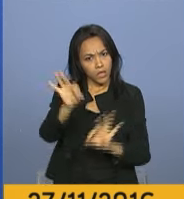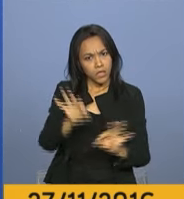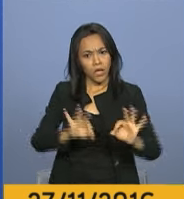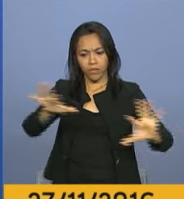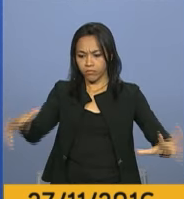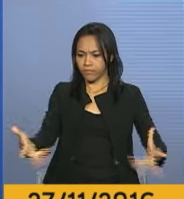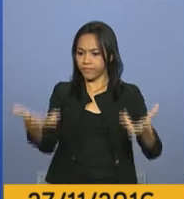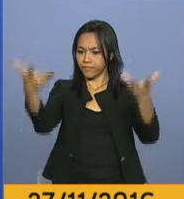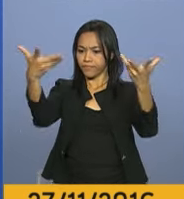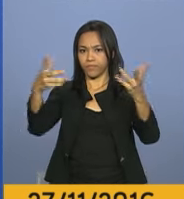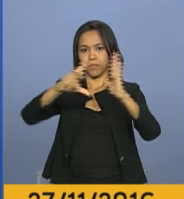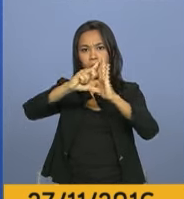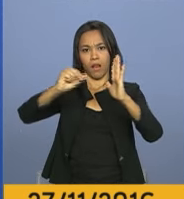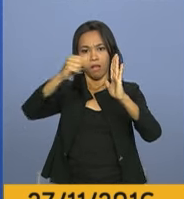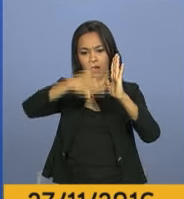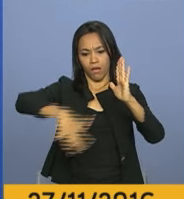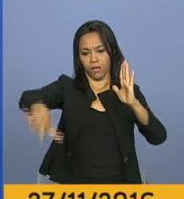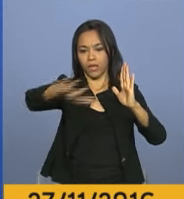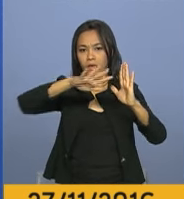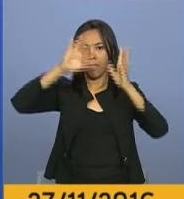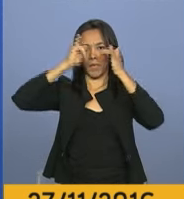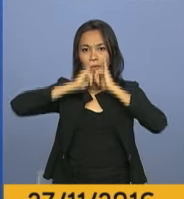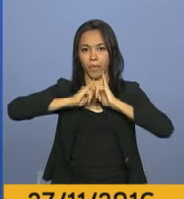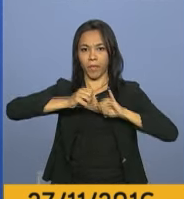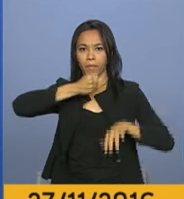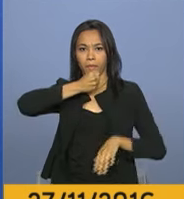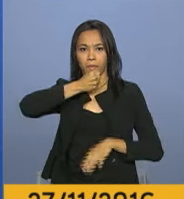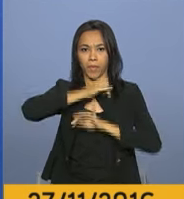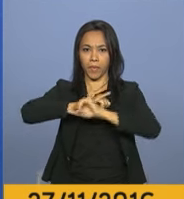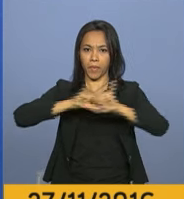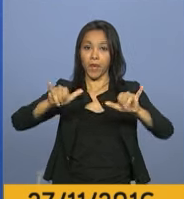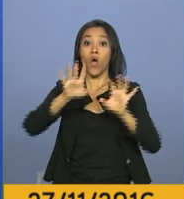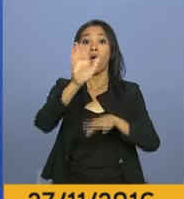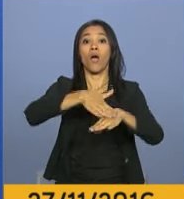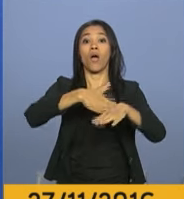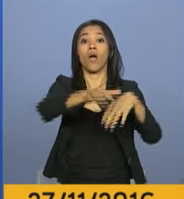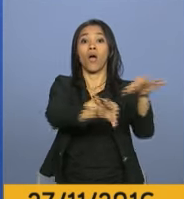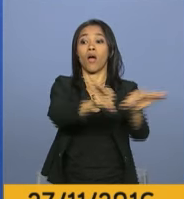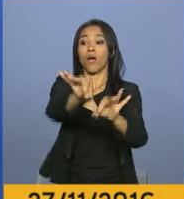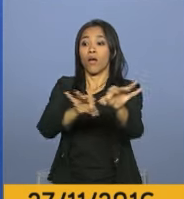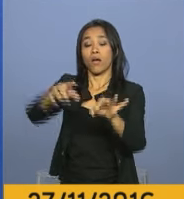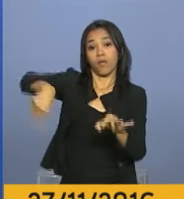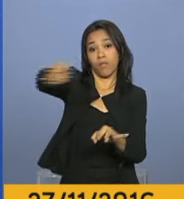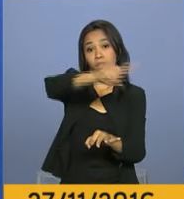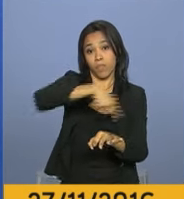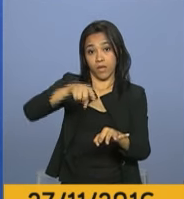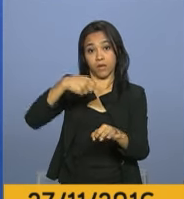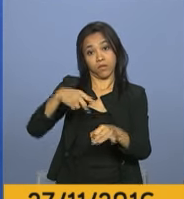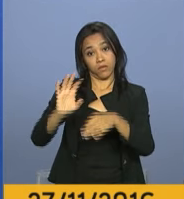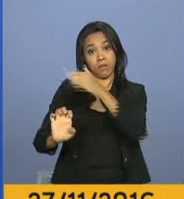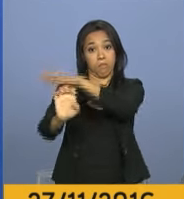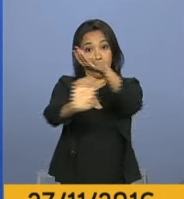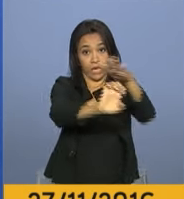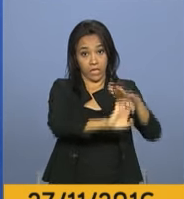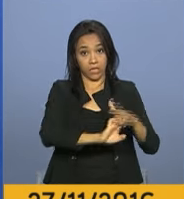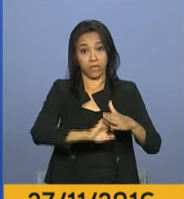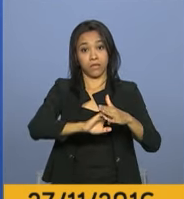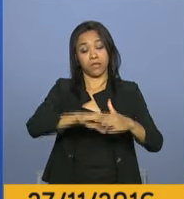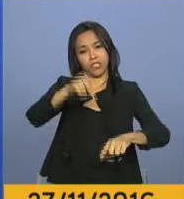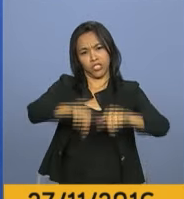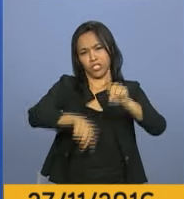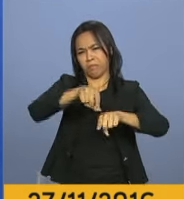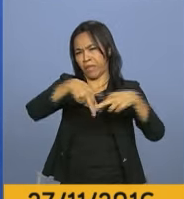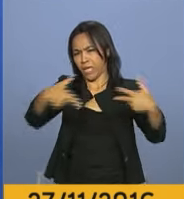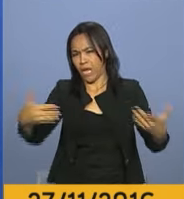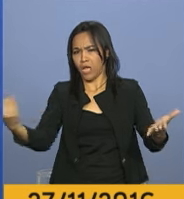Palácio, provocada pelos produtores de materiais de construção, porque evidentemente que